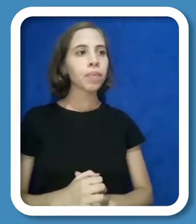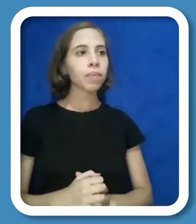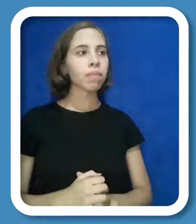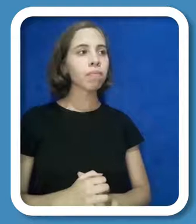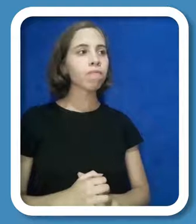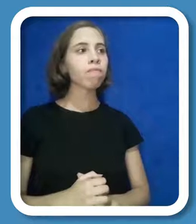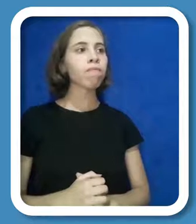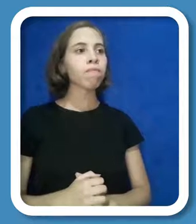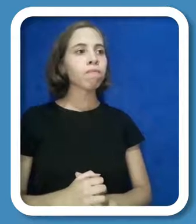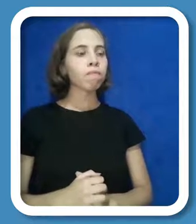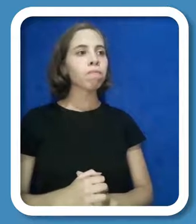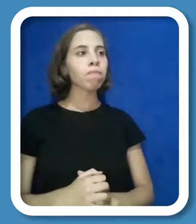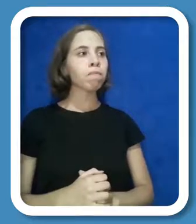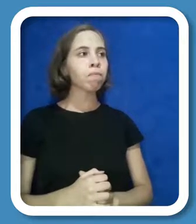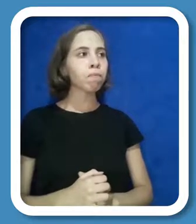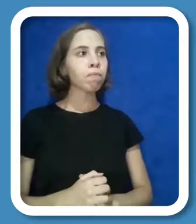Opa.